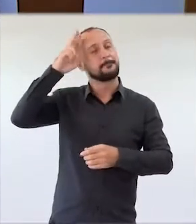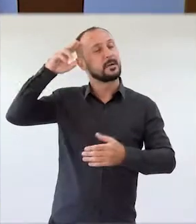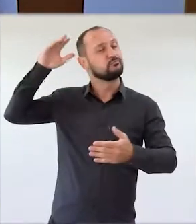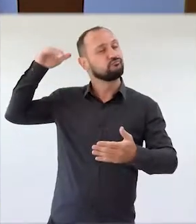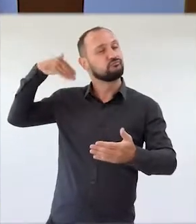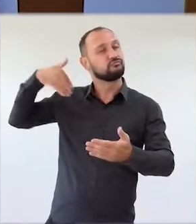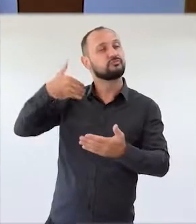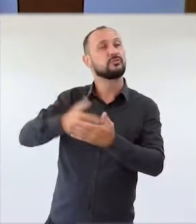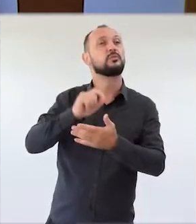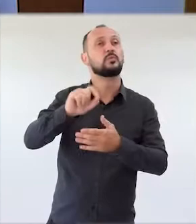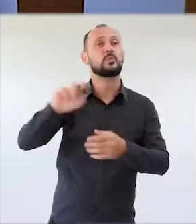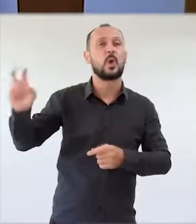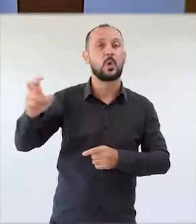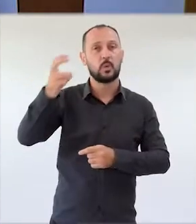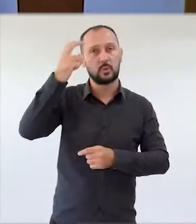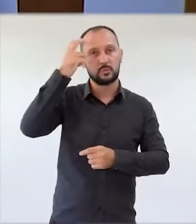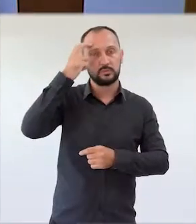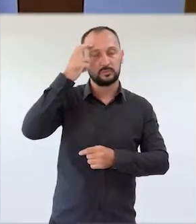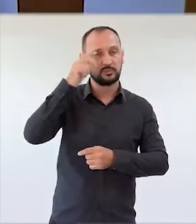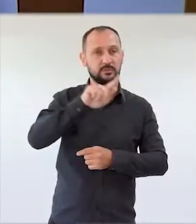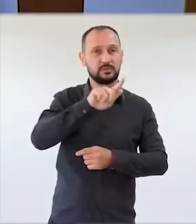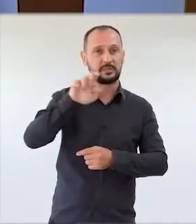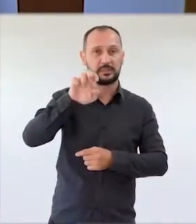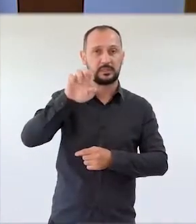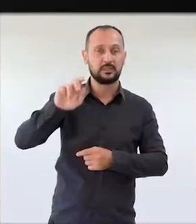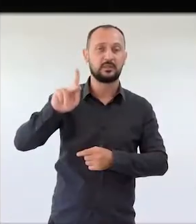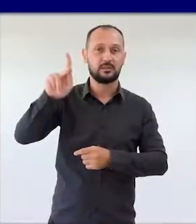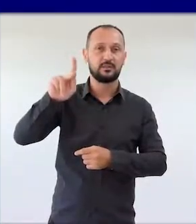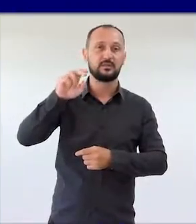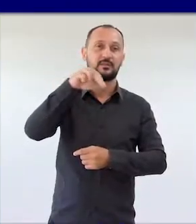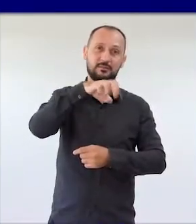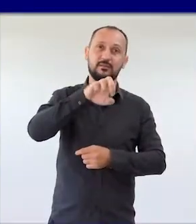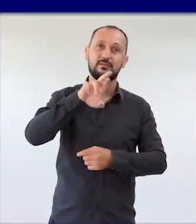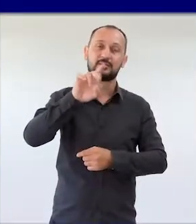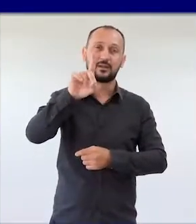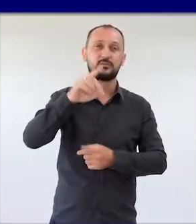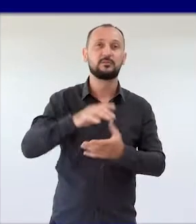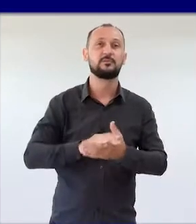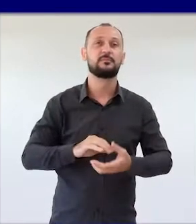resgate da cultura geek, da cultura nerd. 9,